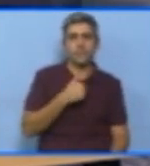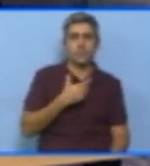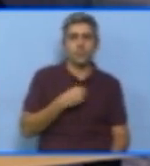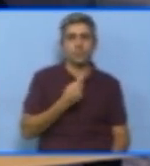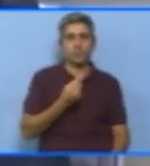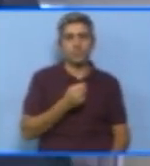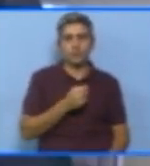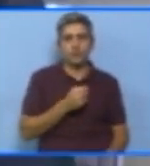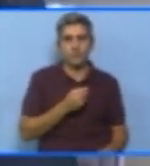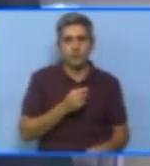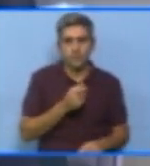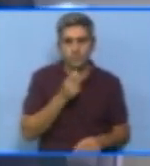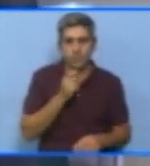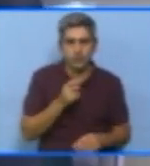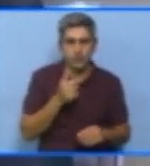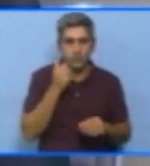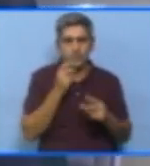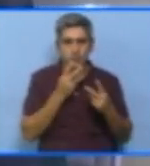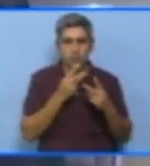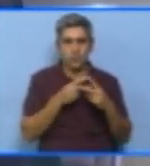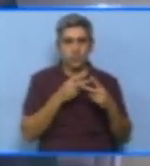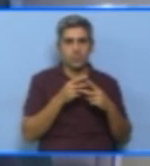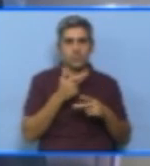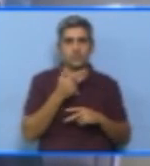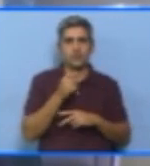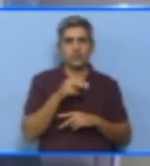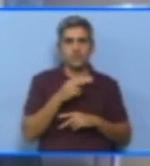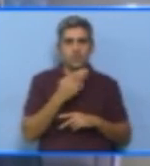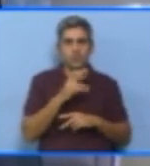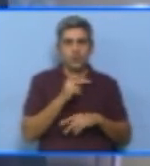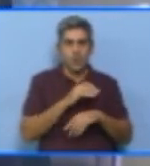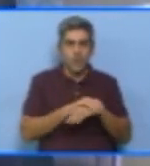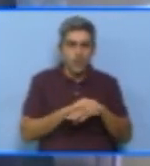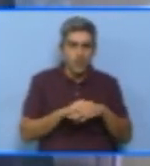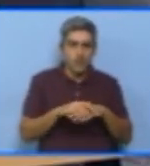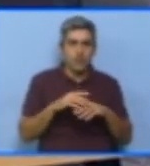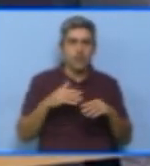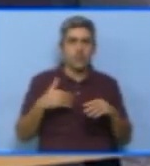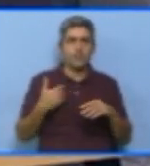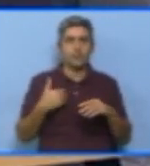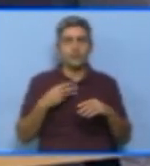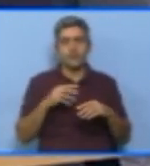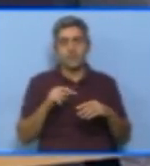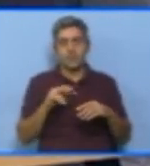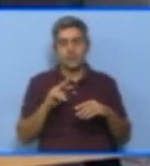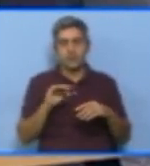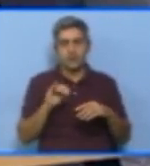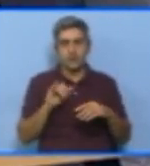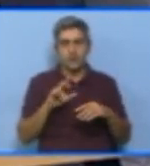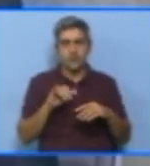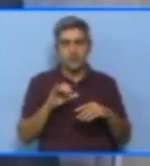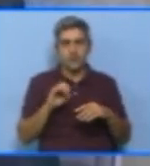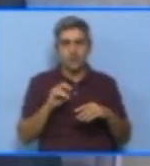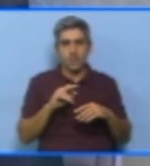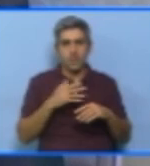muito, melhor duas, a ternura e a misericórdia. A ternura e a misericórdia. Isto nada se faz com